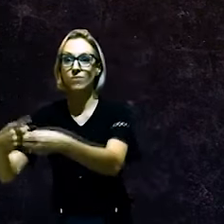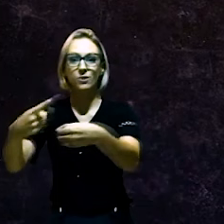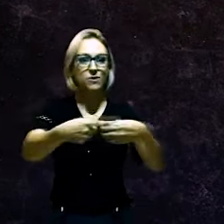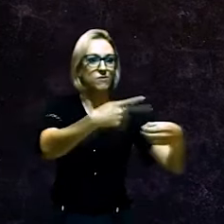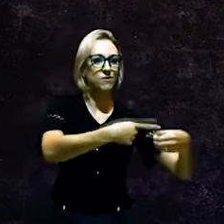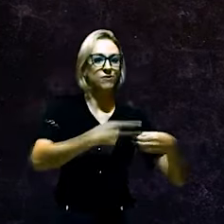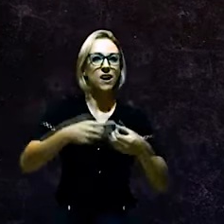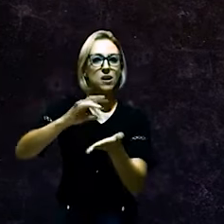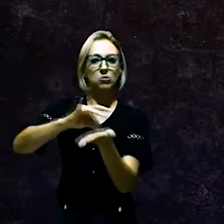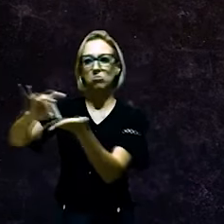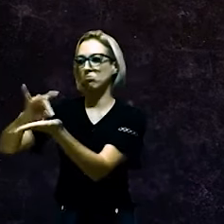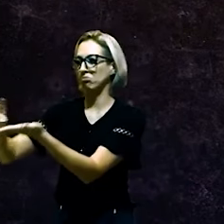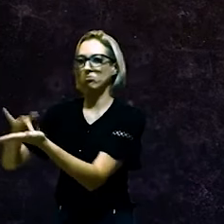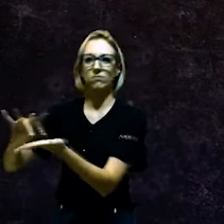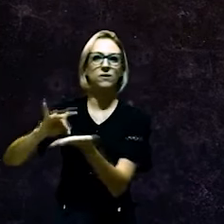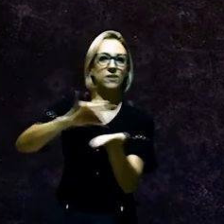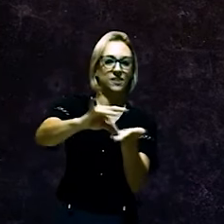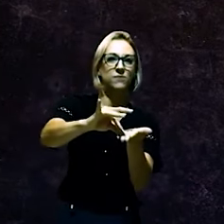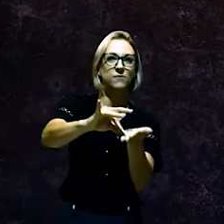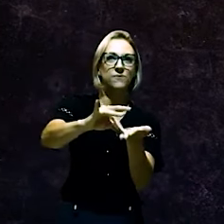moabitas, anomitas,